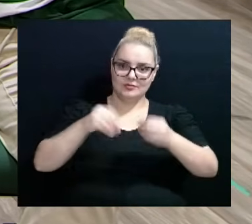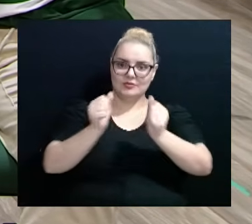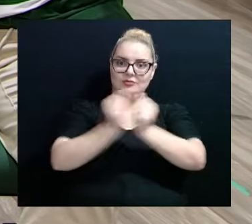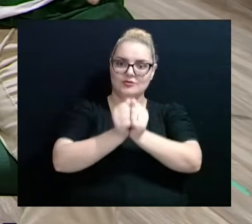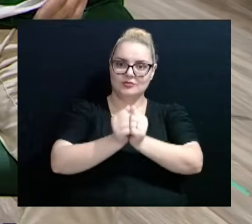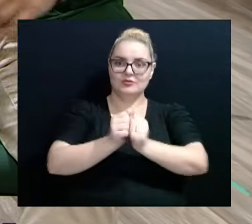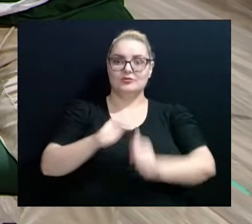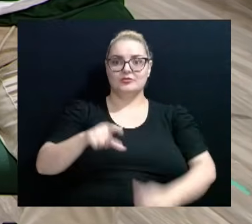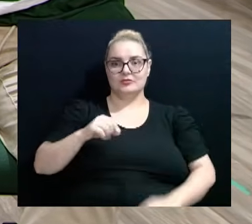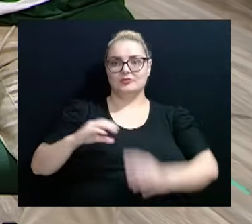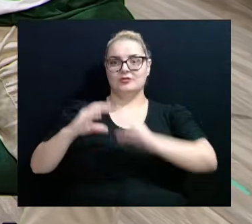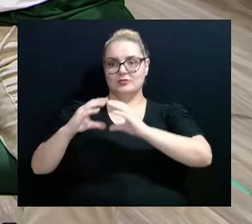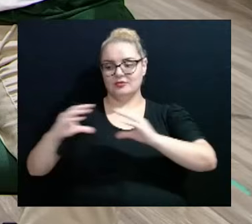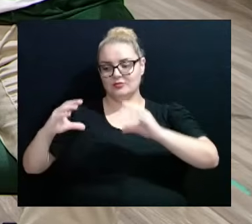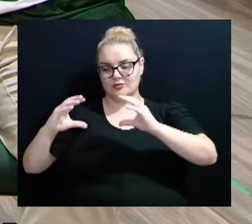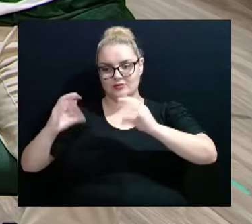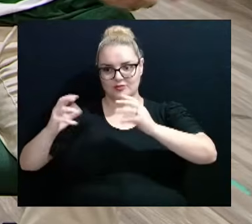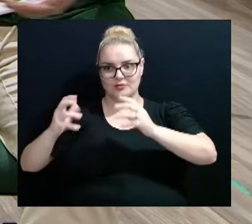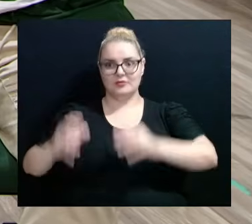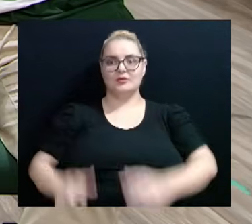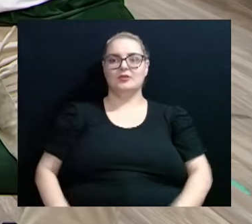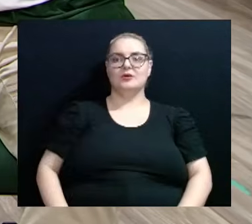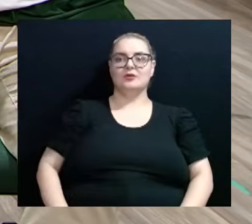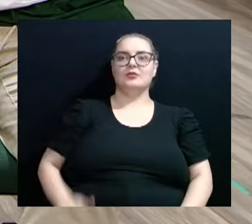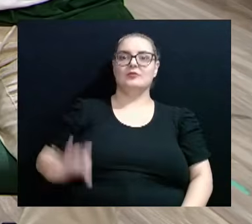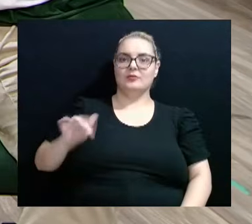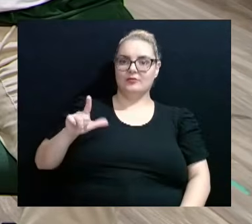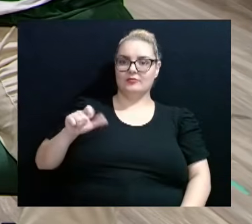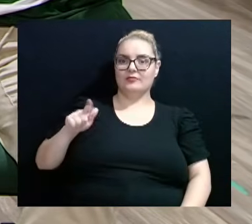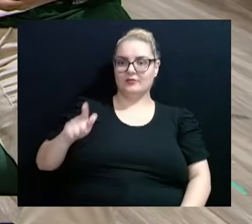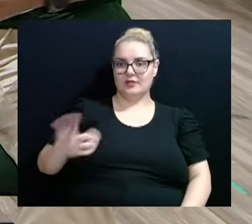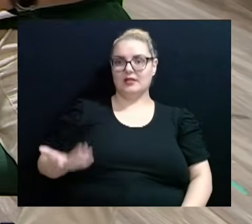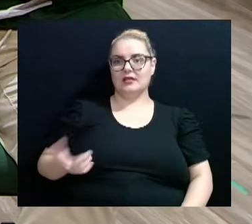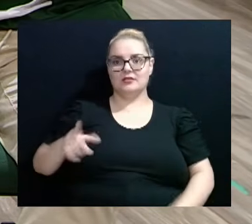todo mundo estar todo mundo junto. Então a gente escolheu o futebol americano, né? A gente